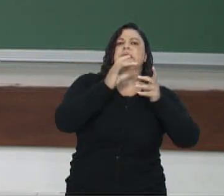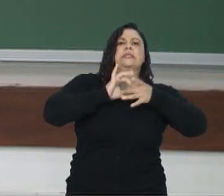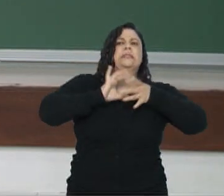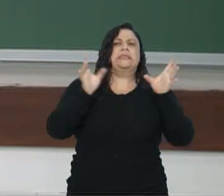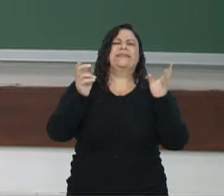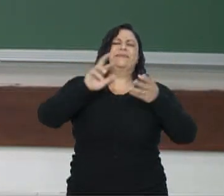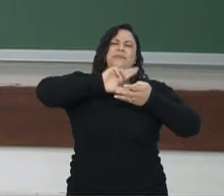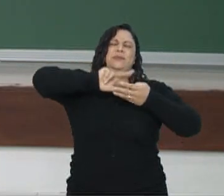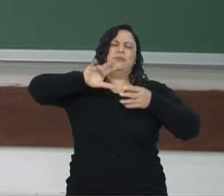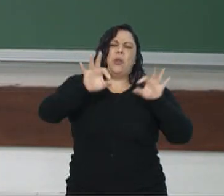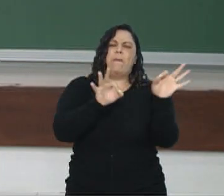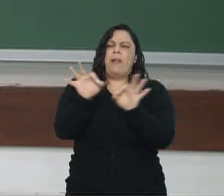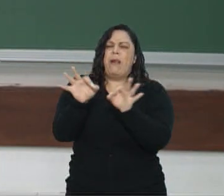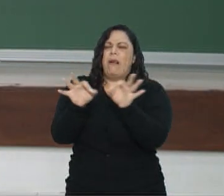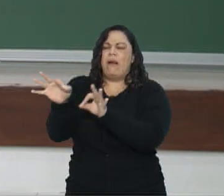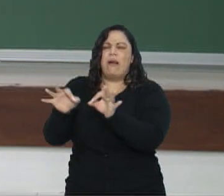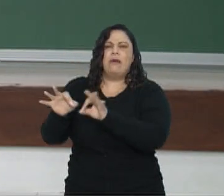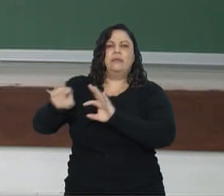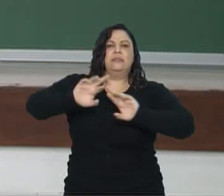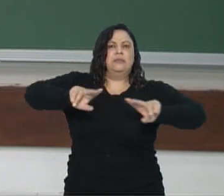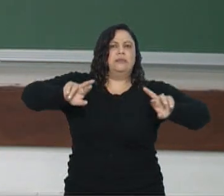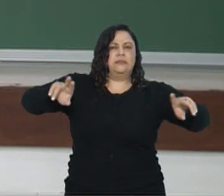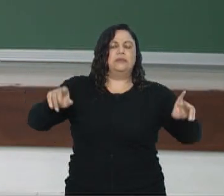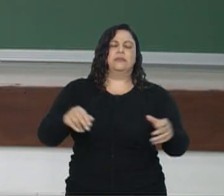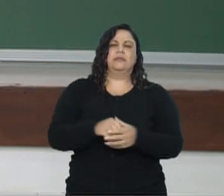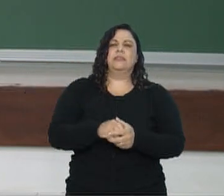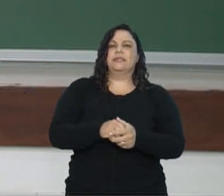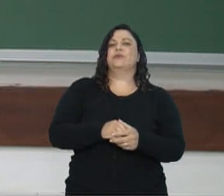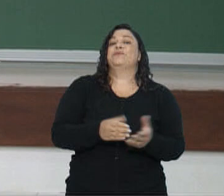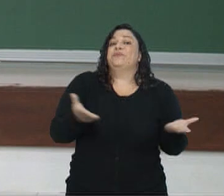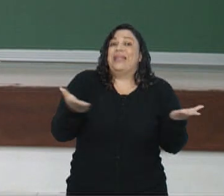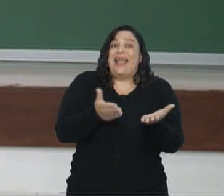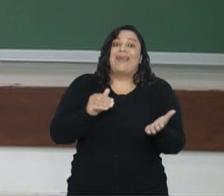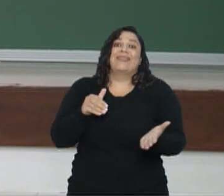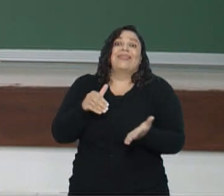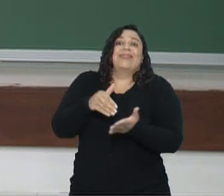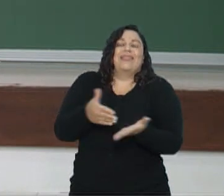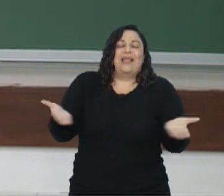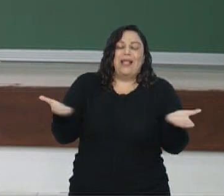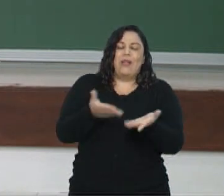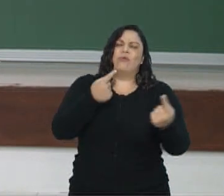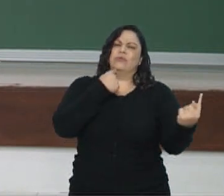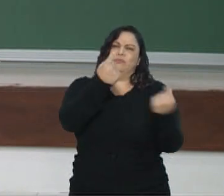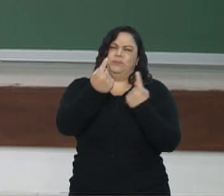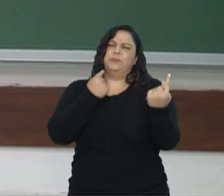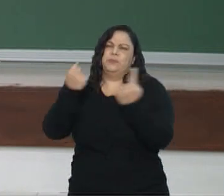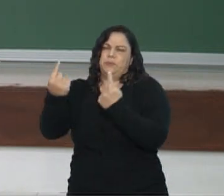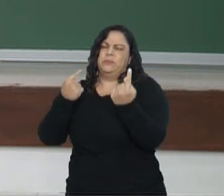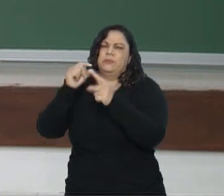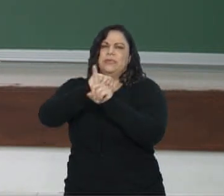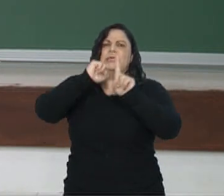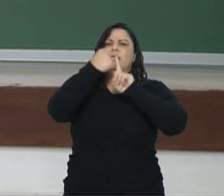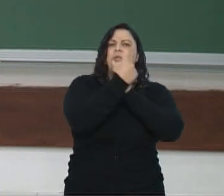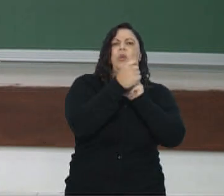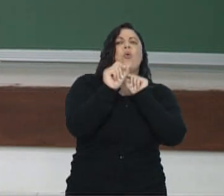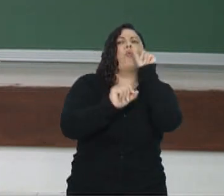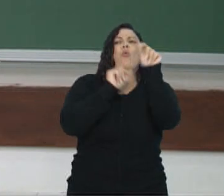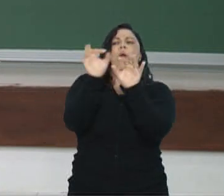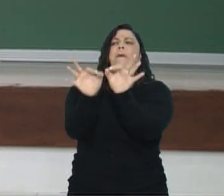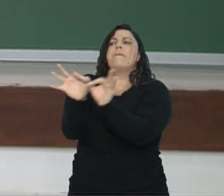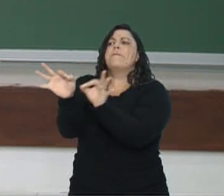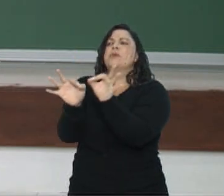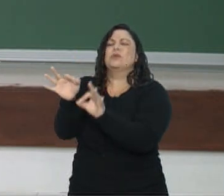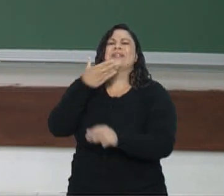você vai ter todos esses projetos ainda em voga. E essa é uma discussão que até hoje é mantida na nossa sociedade, sobre qual projeto é melhor,